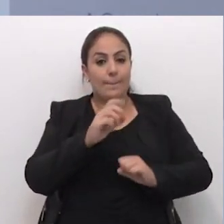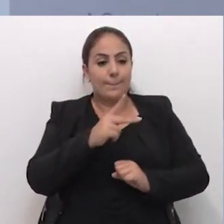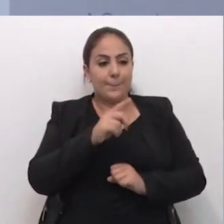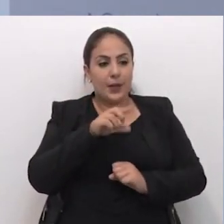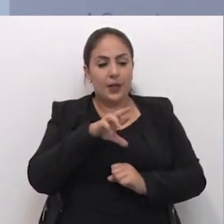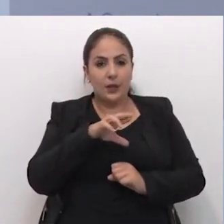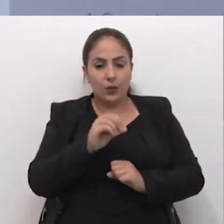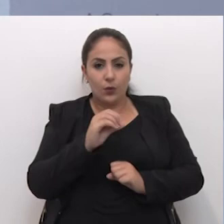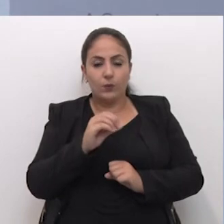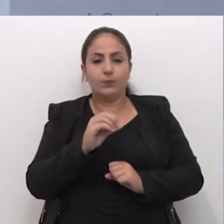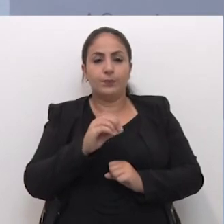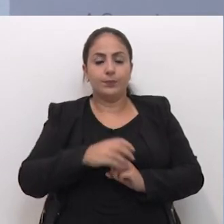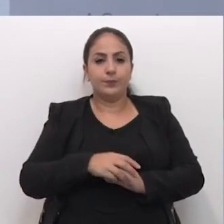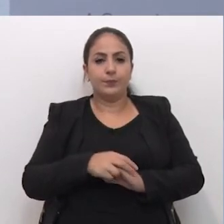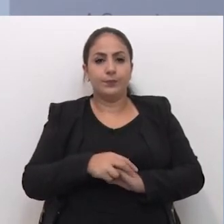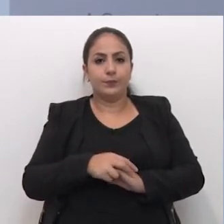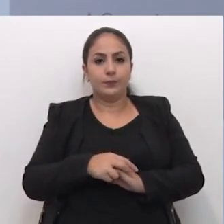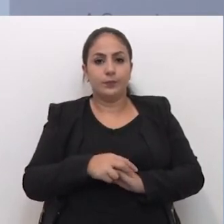Pedro Westphalen